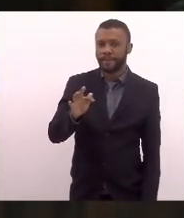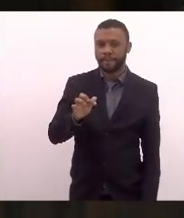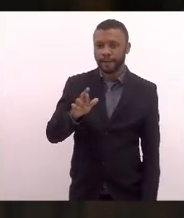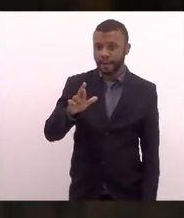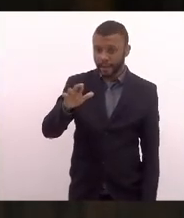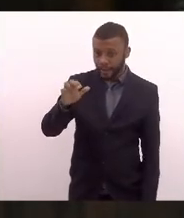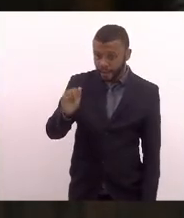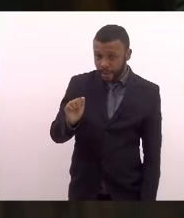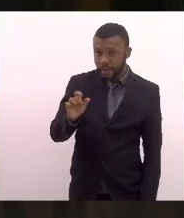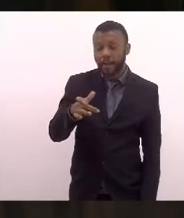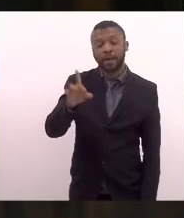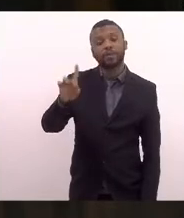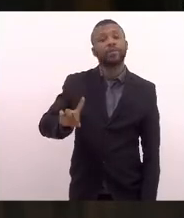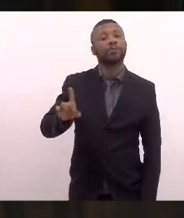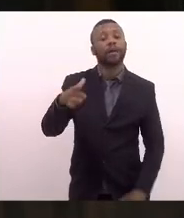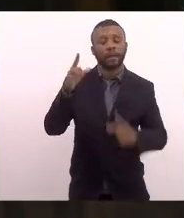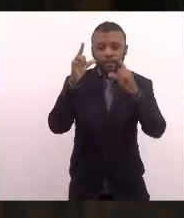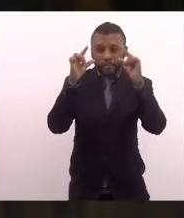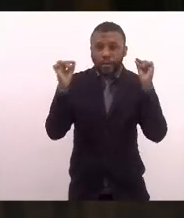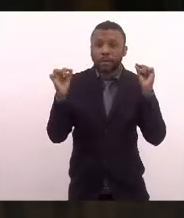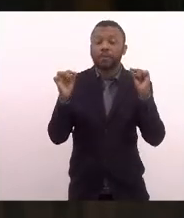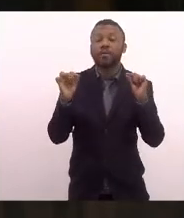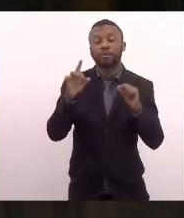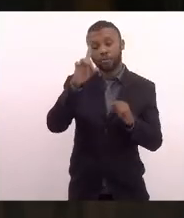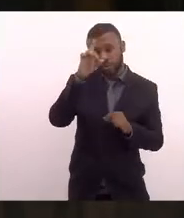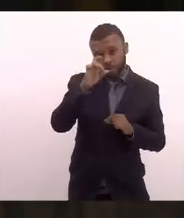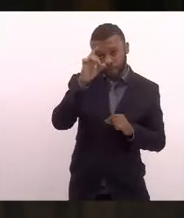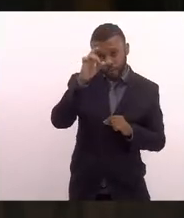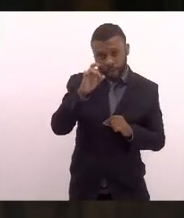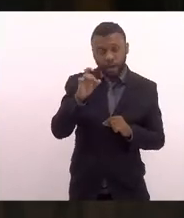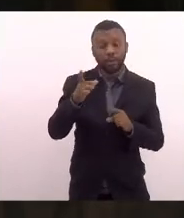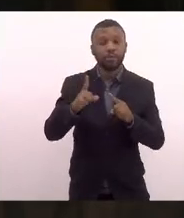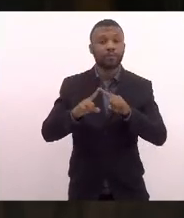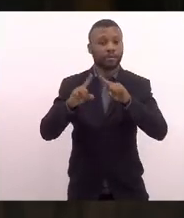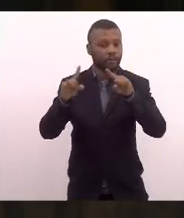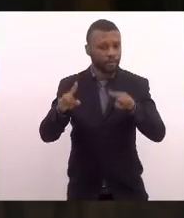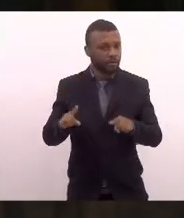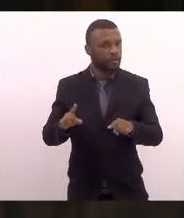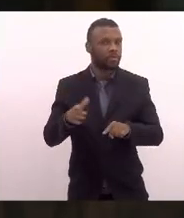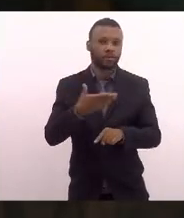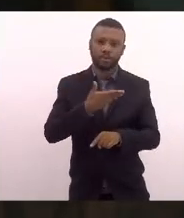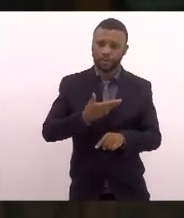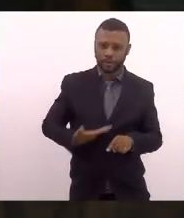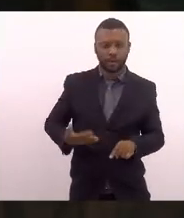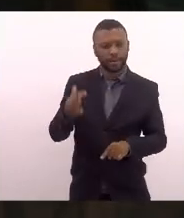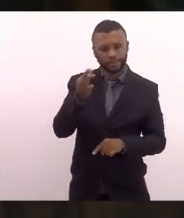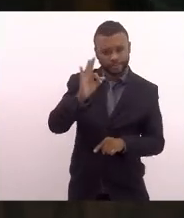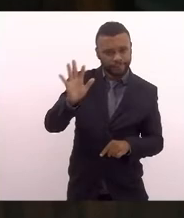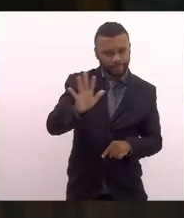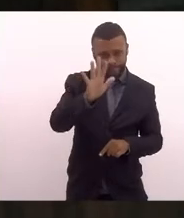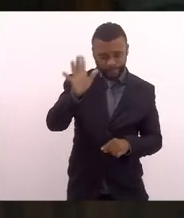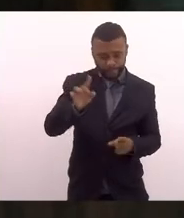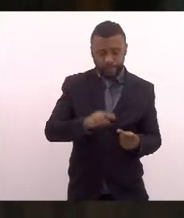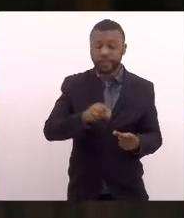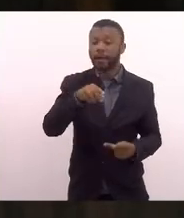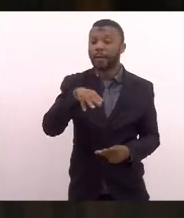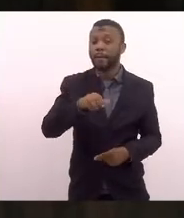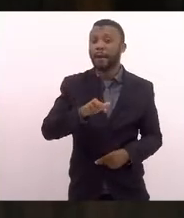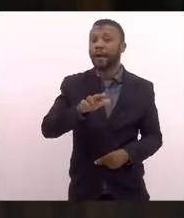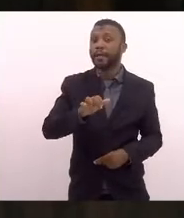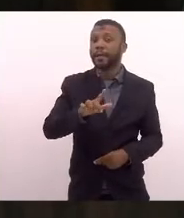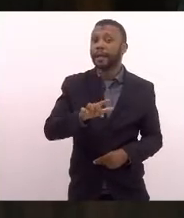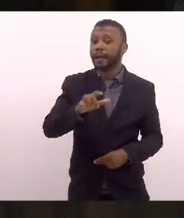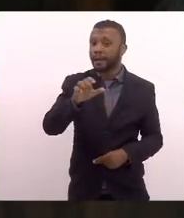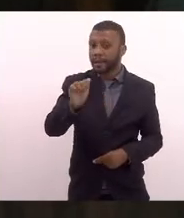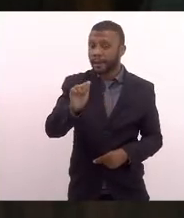Ivana Ferreira, diretora de enfermagem do Hospital Federal Servidores do Estado, Marileia Ormonde, presidente